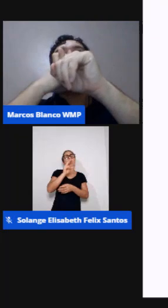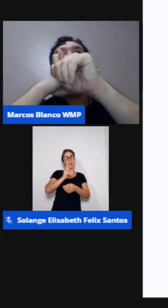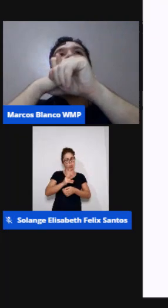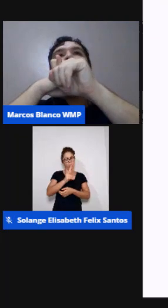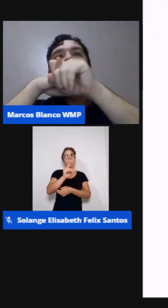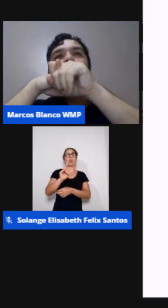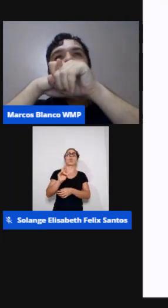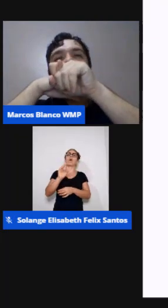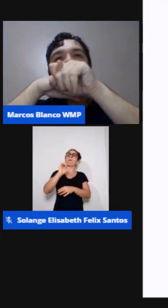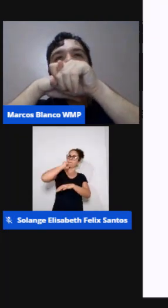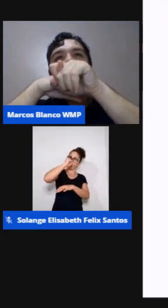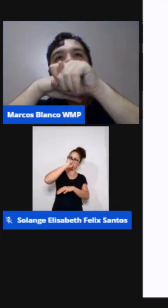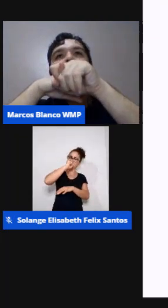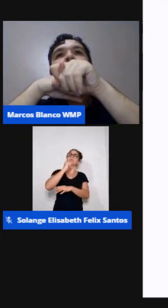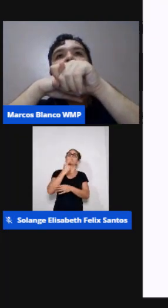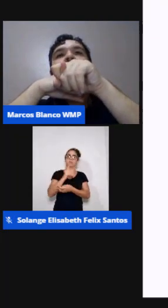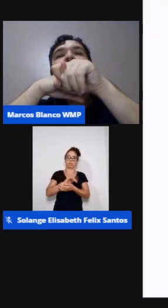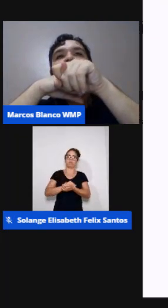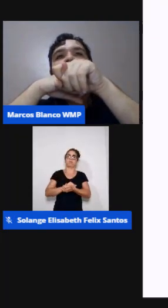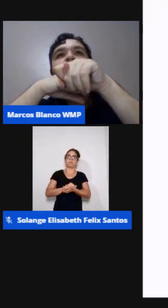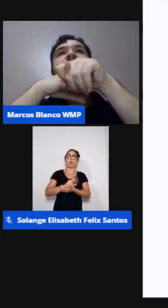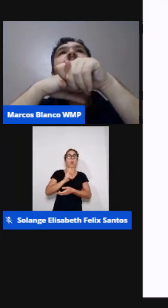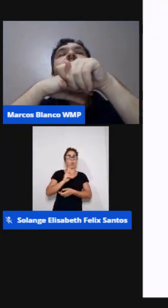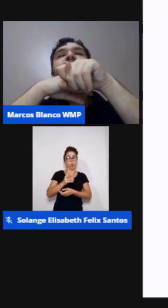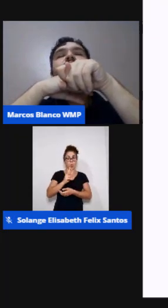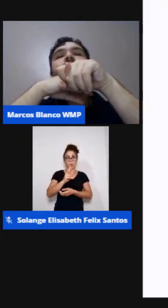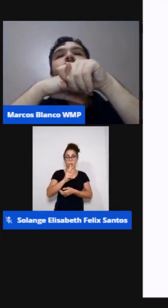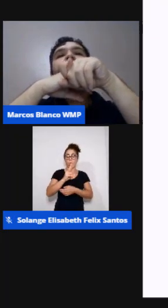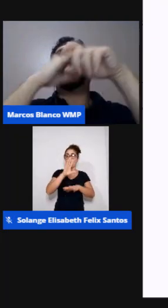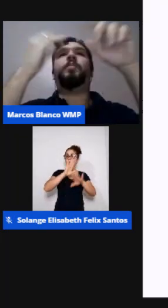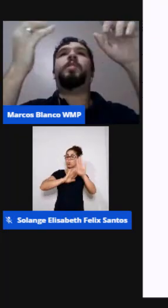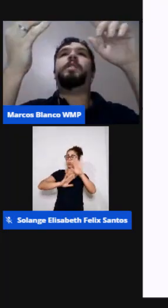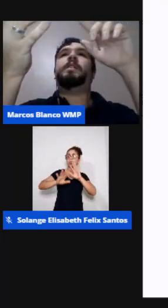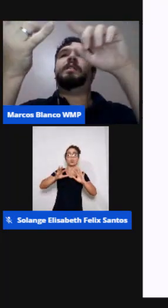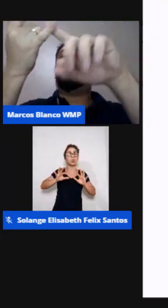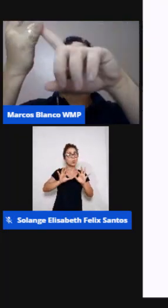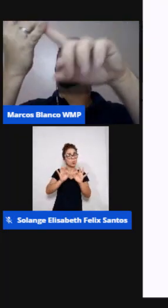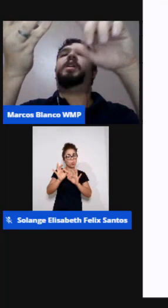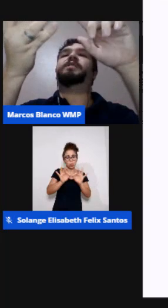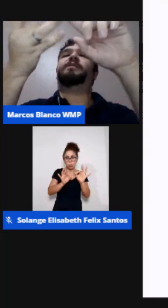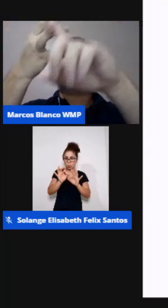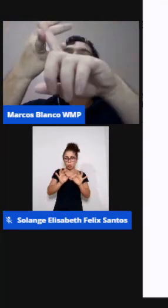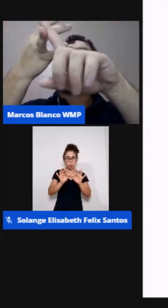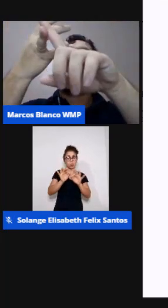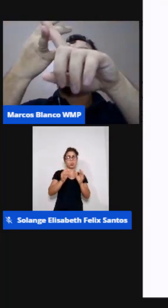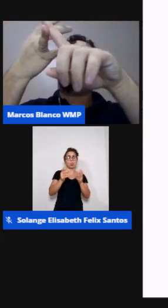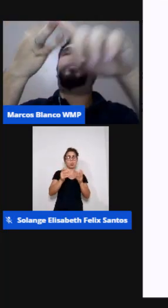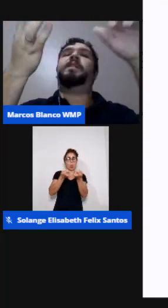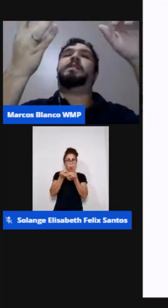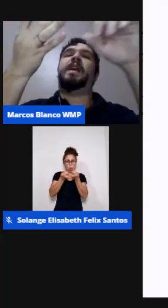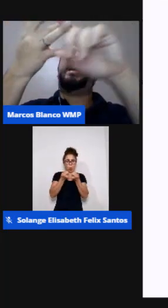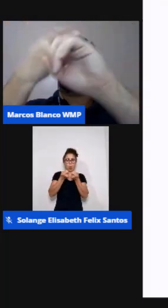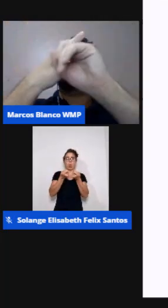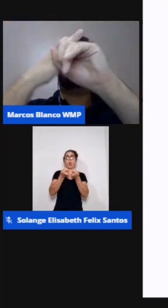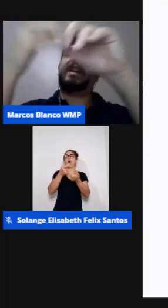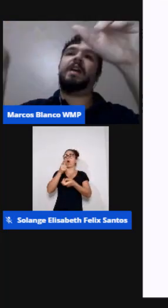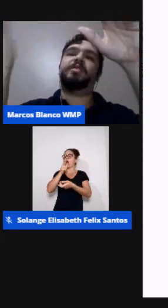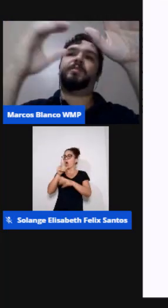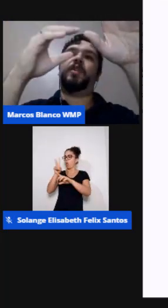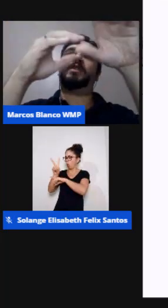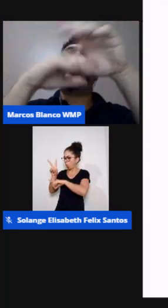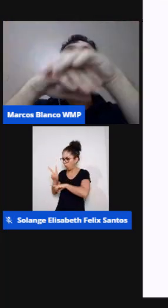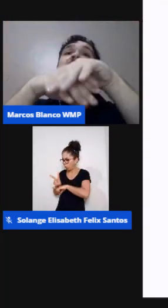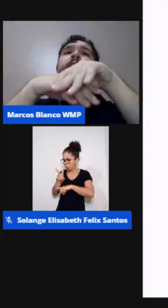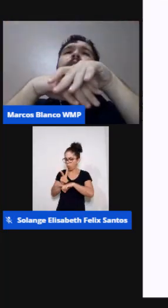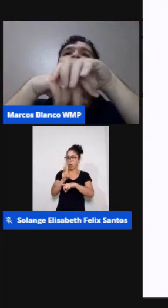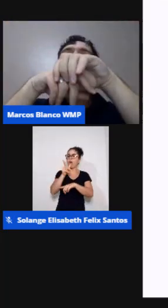E o principal, continua com todos os métodos de controle, como limpar pote, virar água,